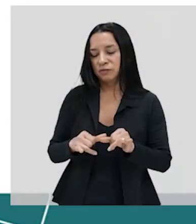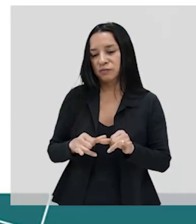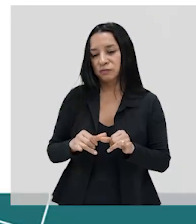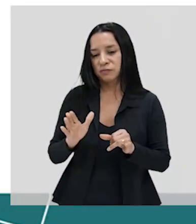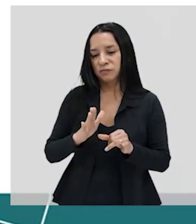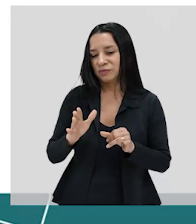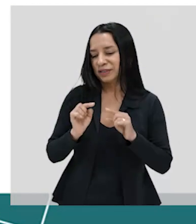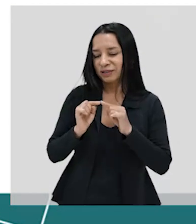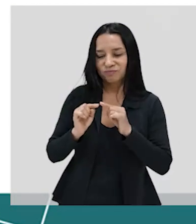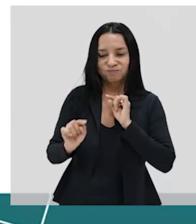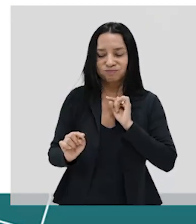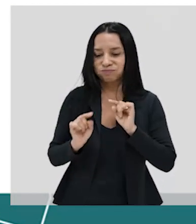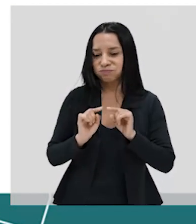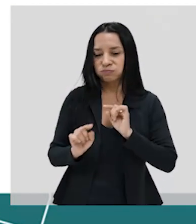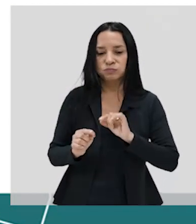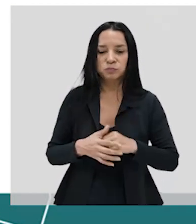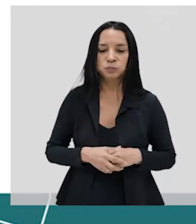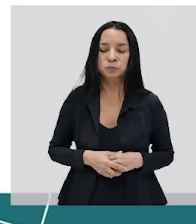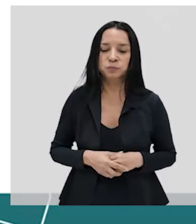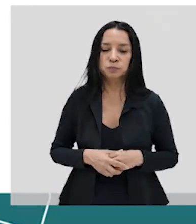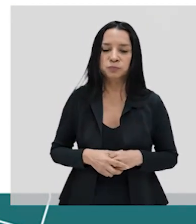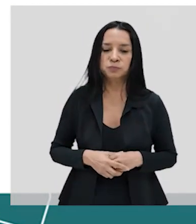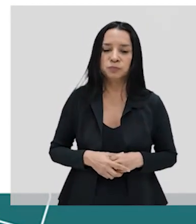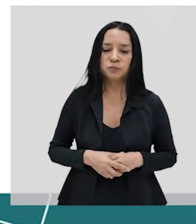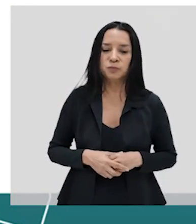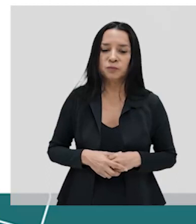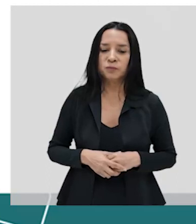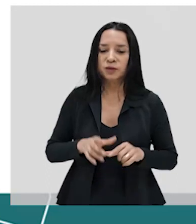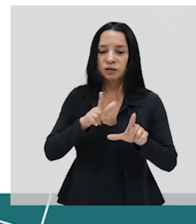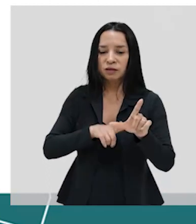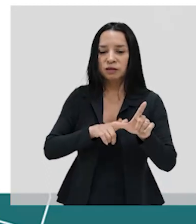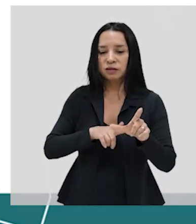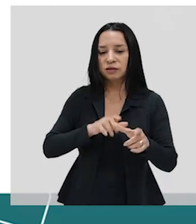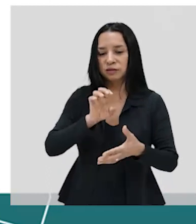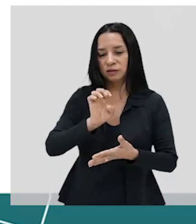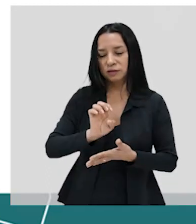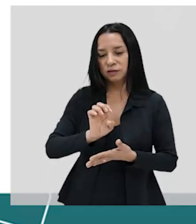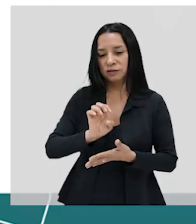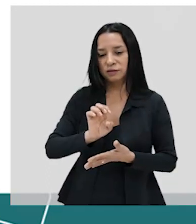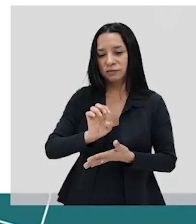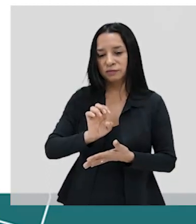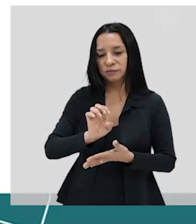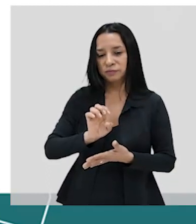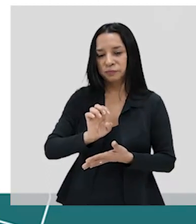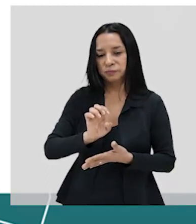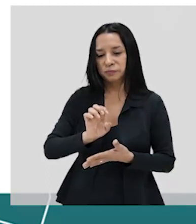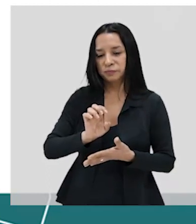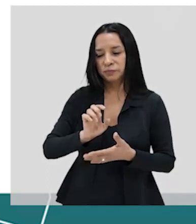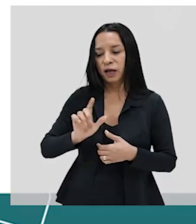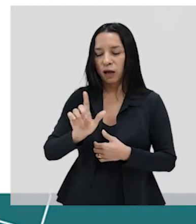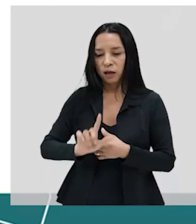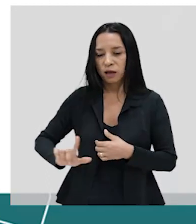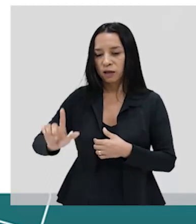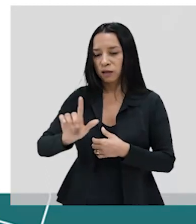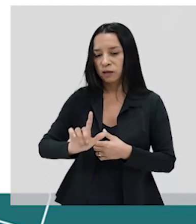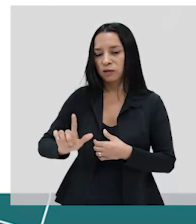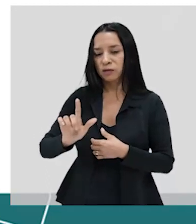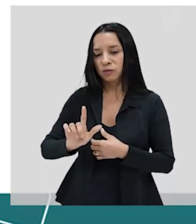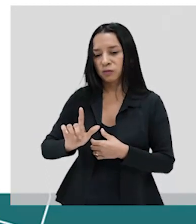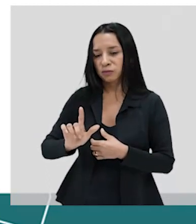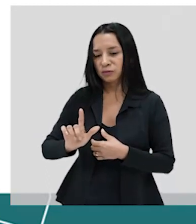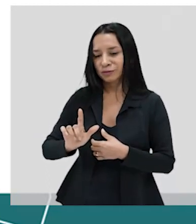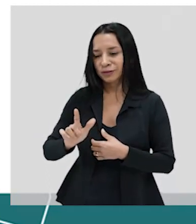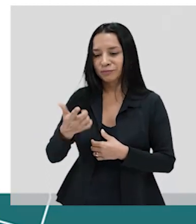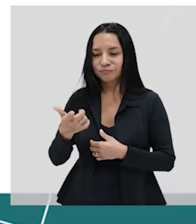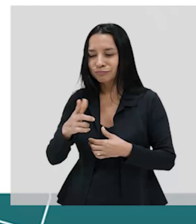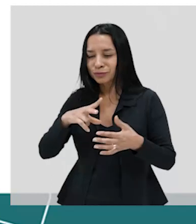assim desconexo esse negócio. Lógica ilocucionária sem sentido. A lógica ilocucionária até que a gente poderia comprar, mas o sem